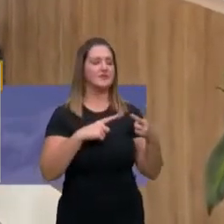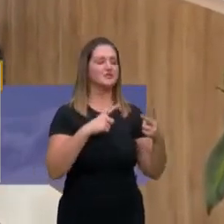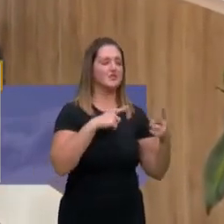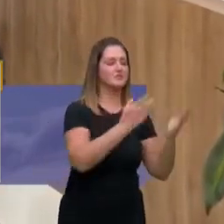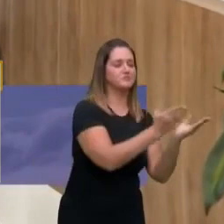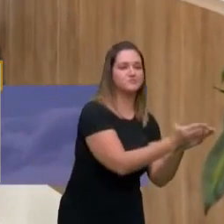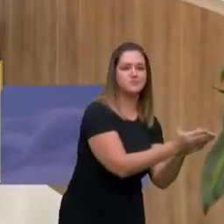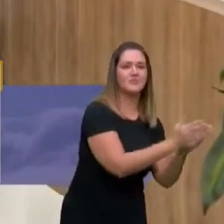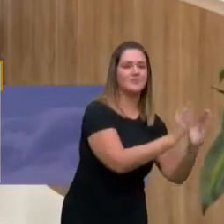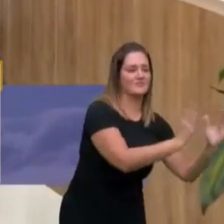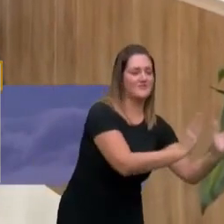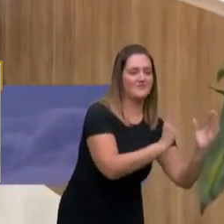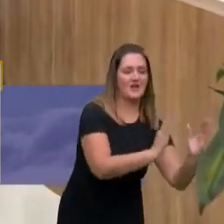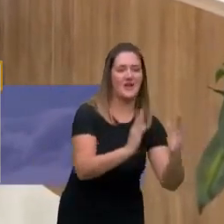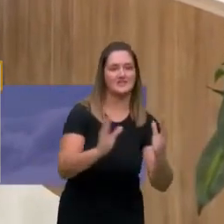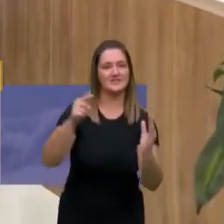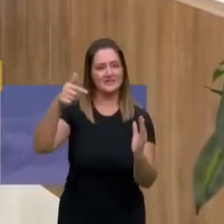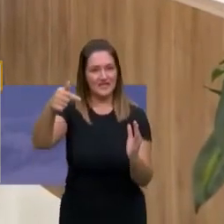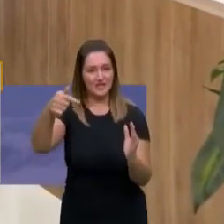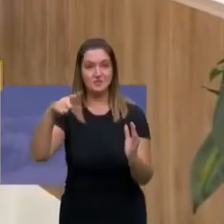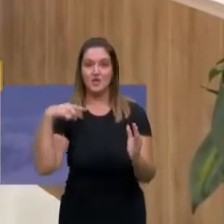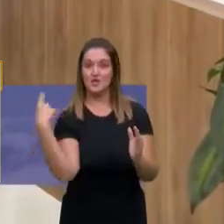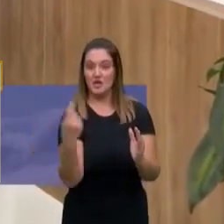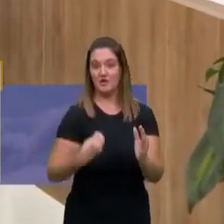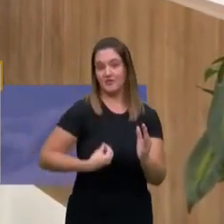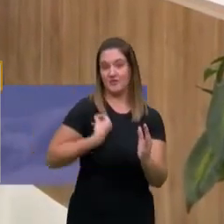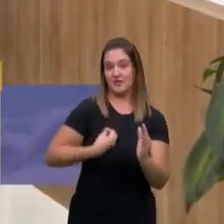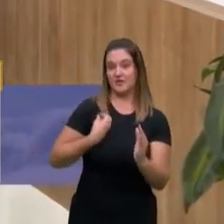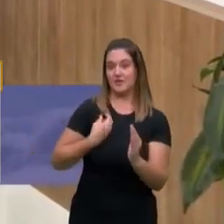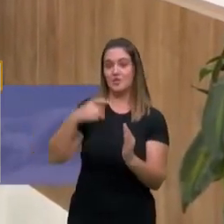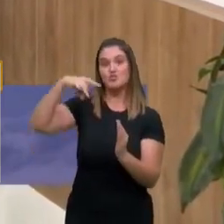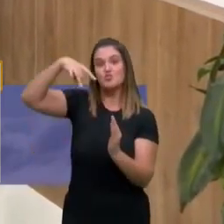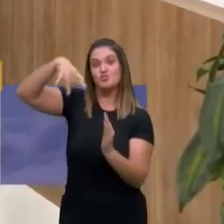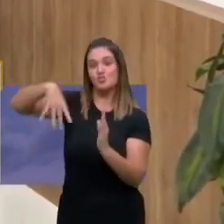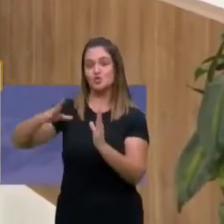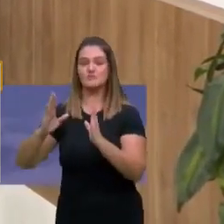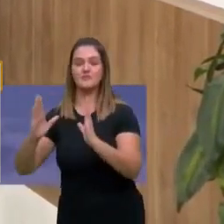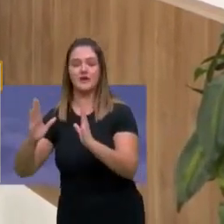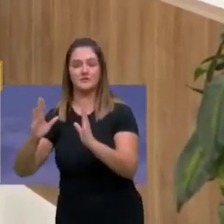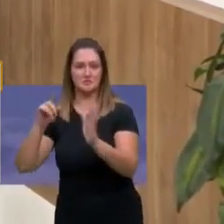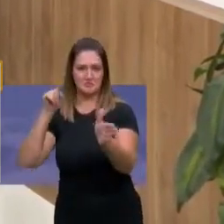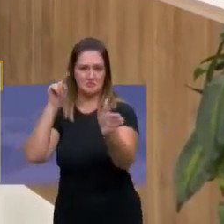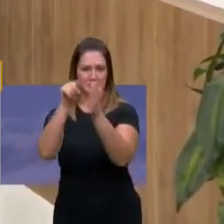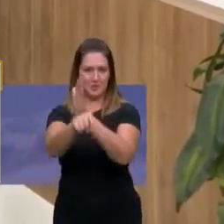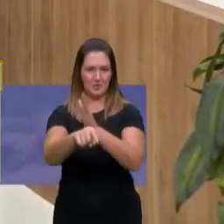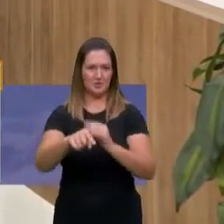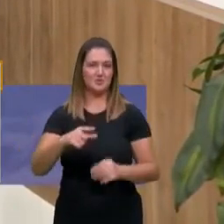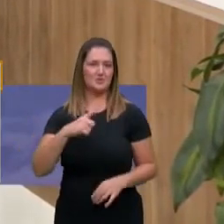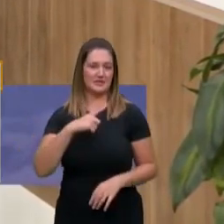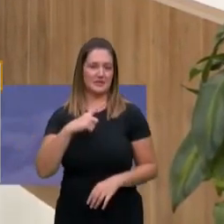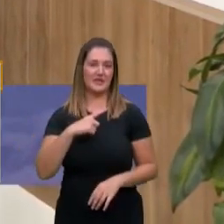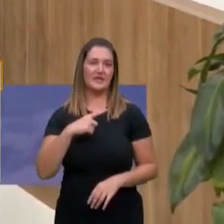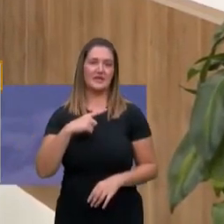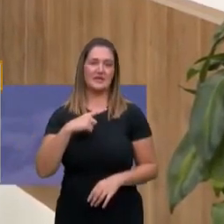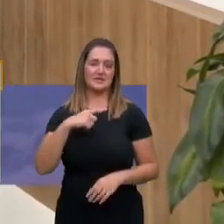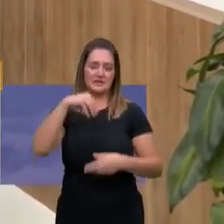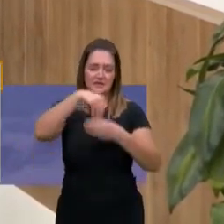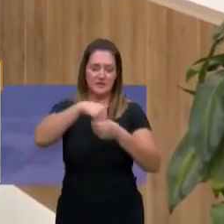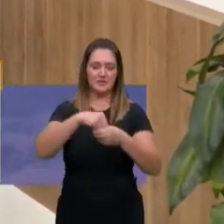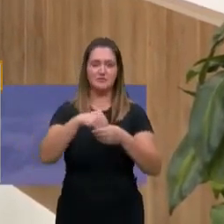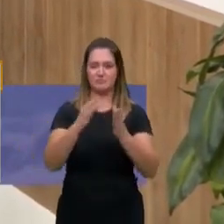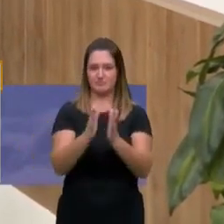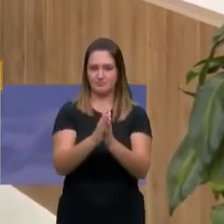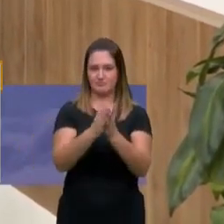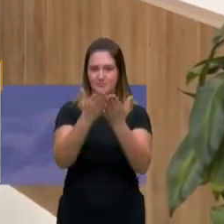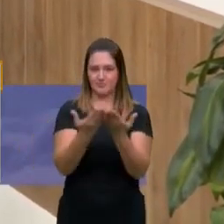igreja cristã passaria por 7 fases e que estamos agora na última fase, eu pergunto a você. Existem na Bíblia 2 igrejas, a